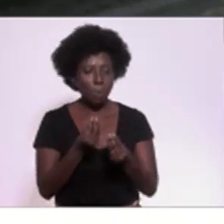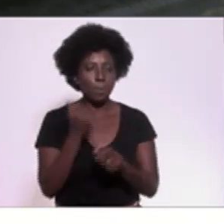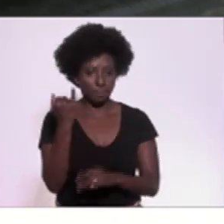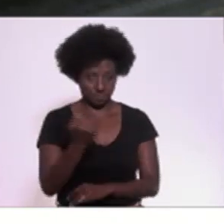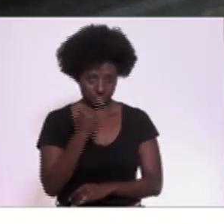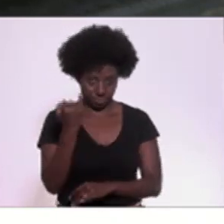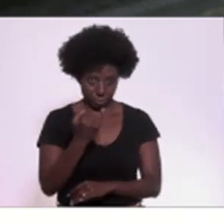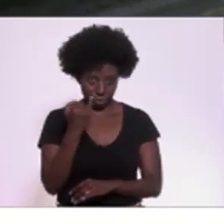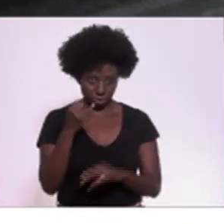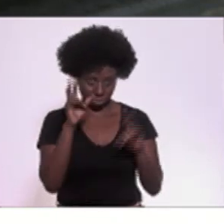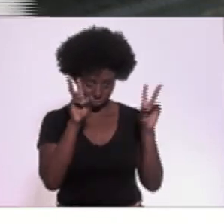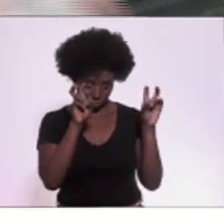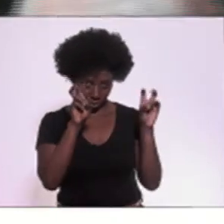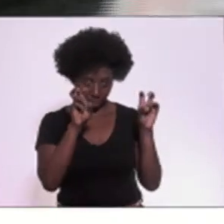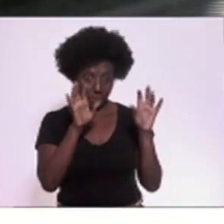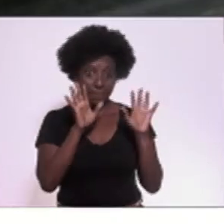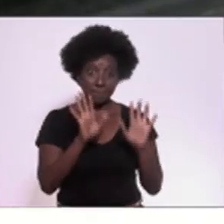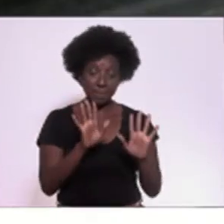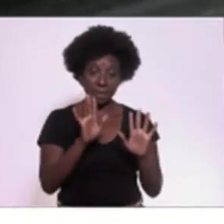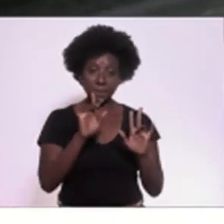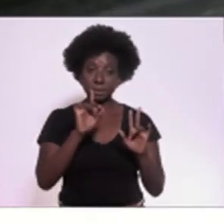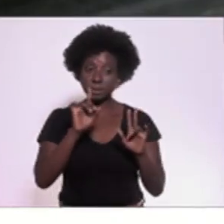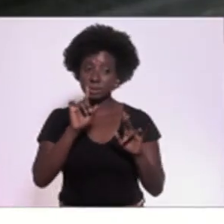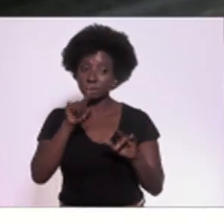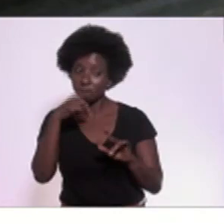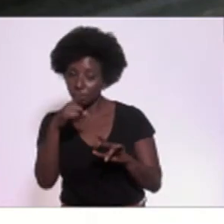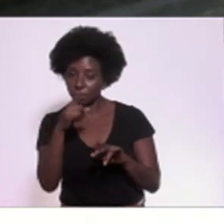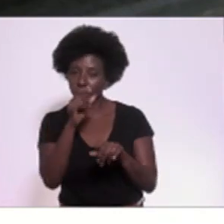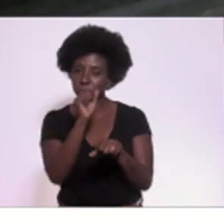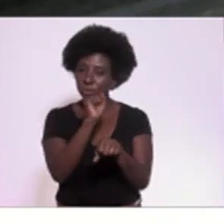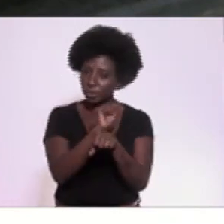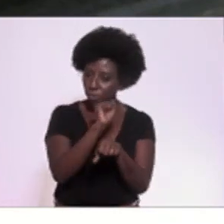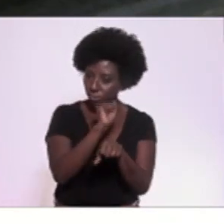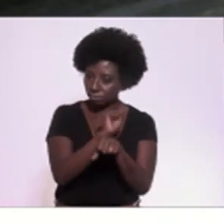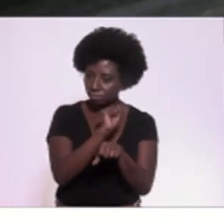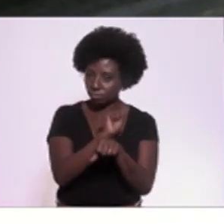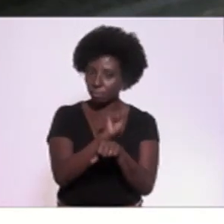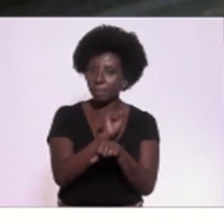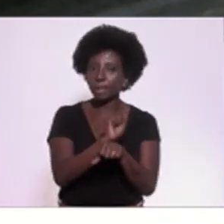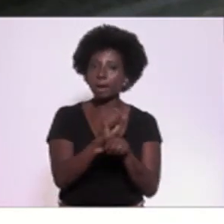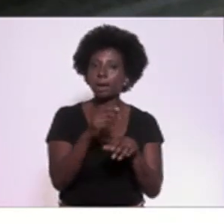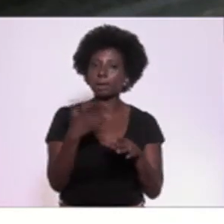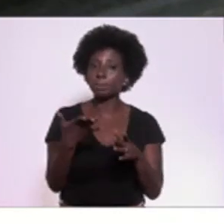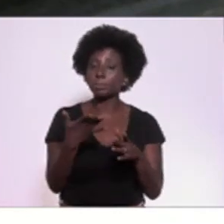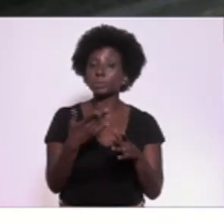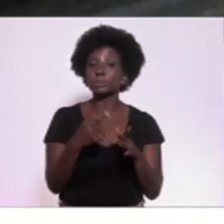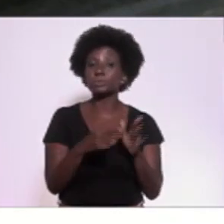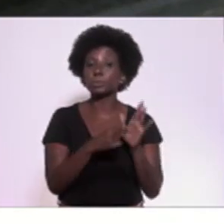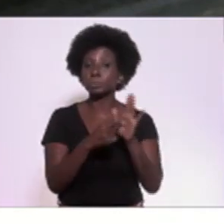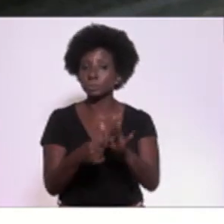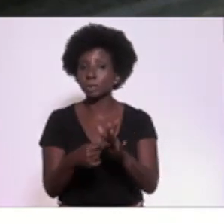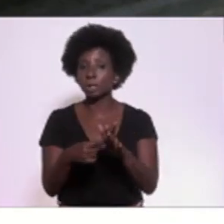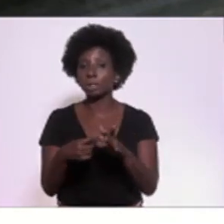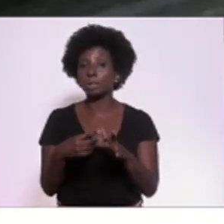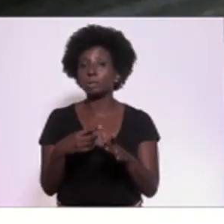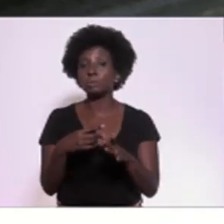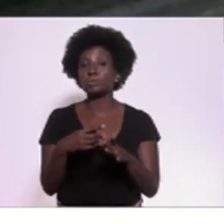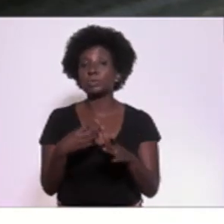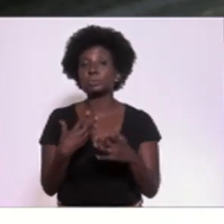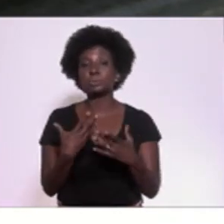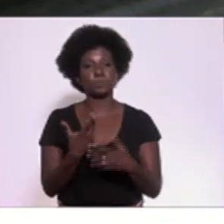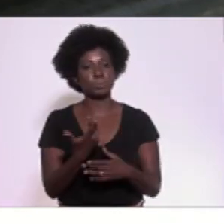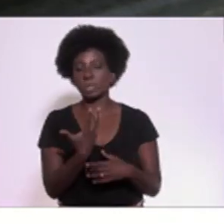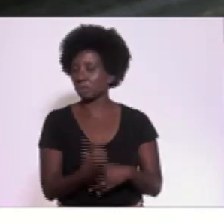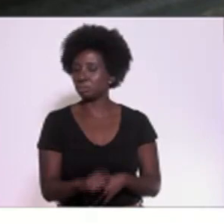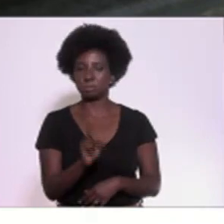tema, mas que, num segundo momento, a gente vai aqui se reservar, e por isso, já adiantando, votaremos contrário nessa primeira discussão, mas no